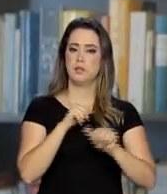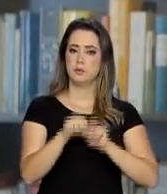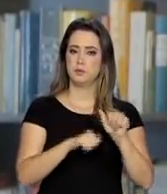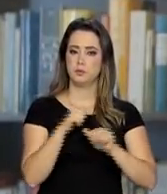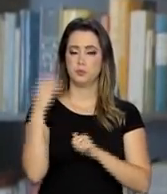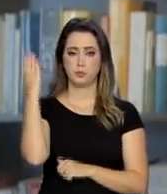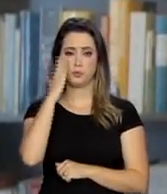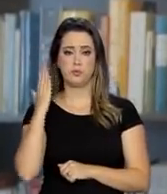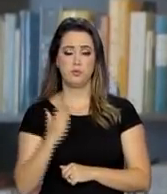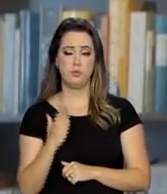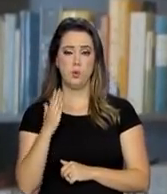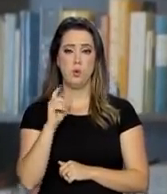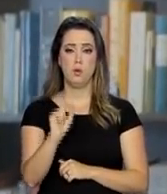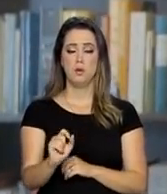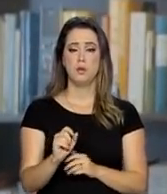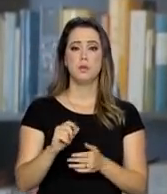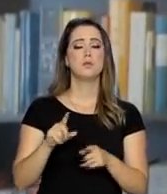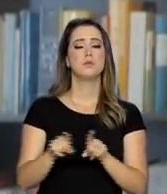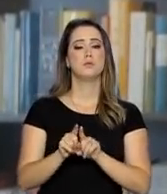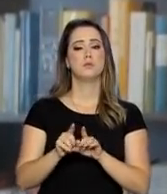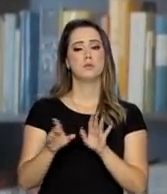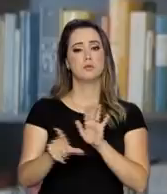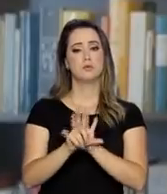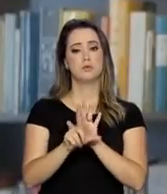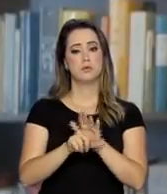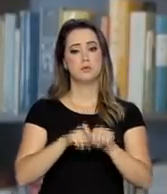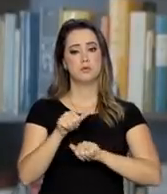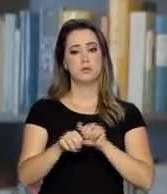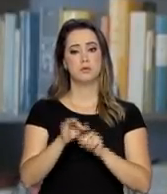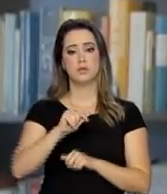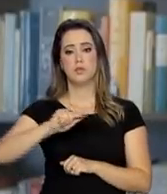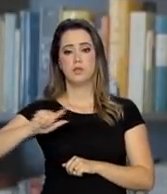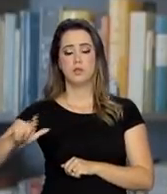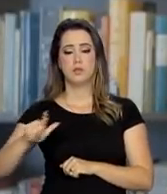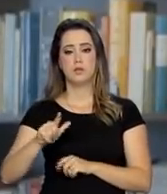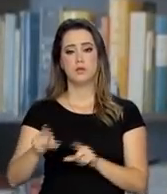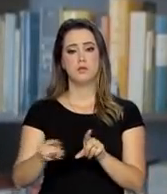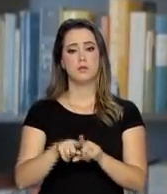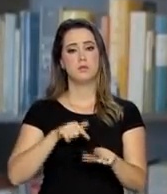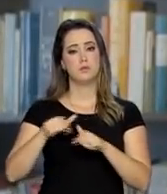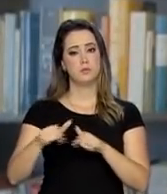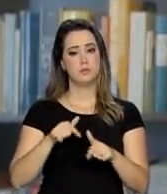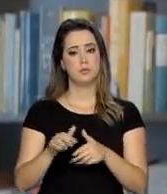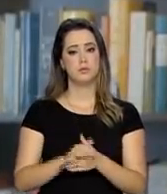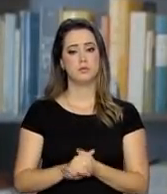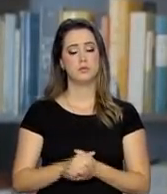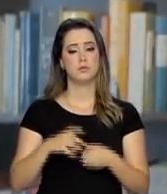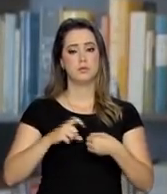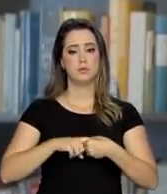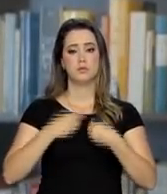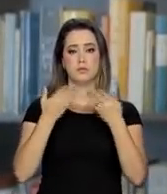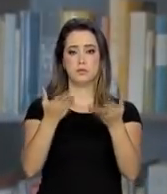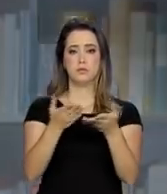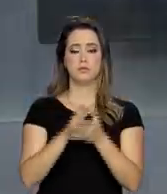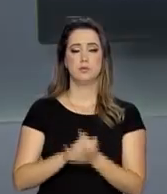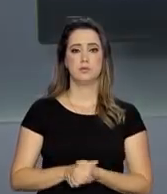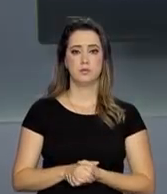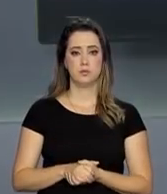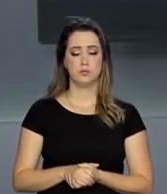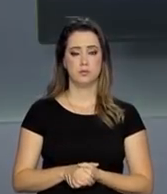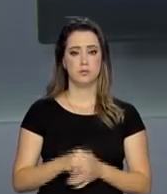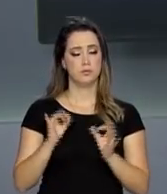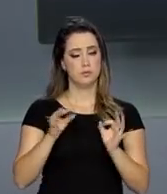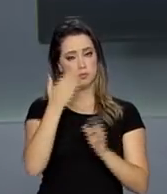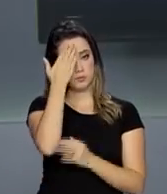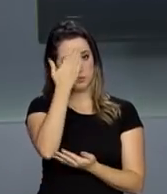governo brasileiro, sobretudo reformas como reformas fiscais e a reforma trabalhista. Volto com você no estúdio, Thaísa.